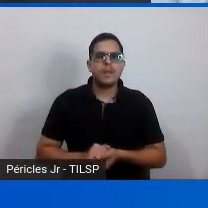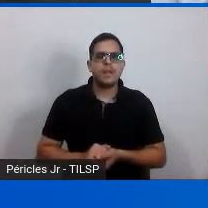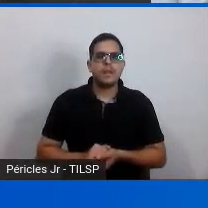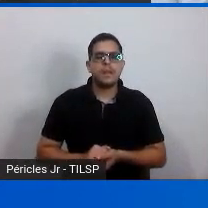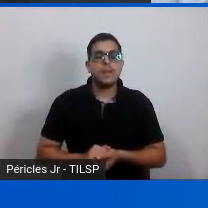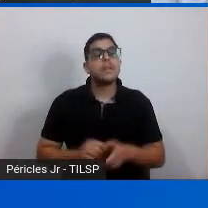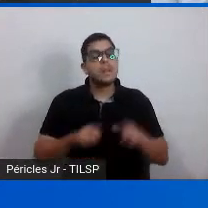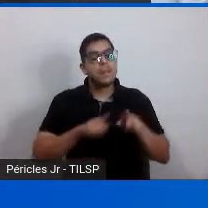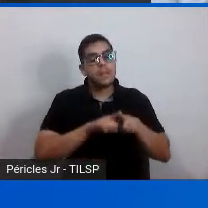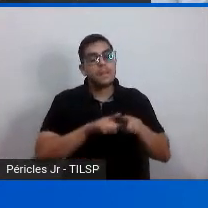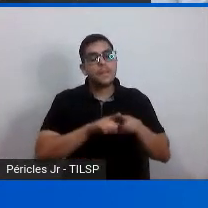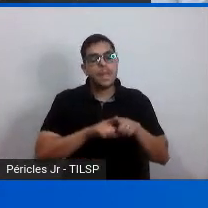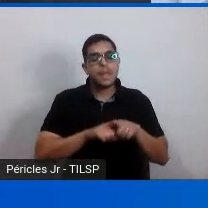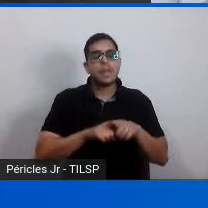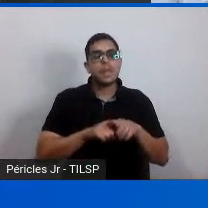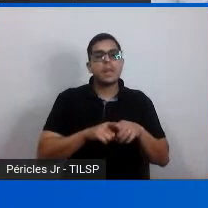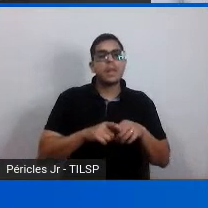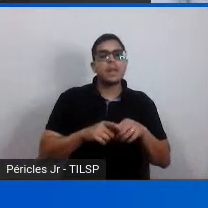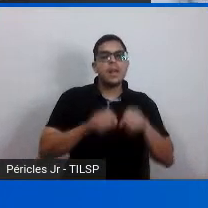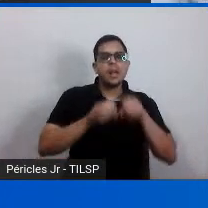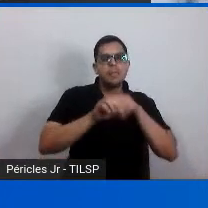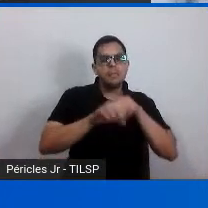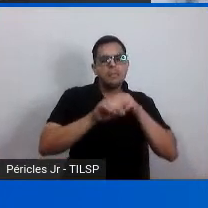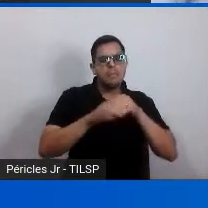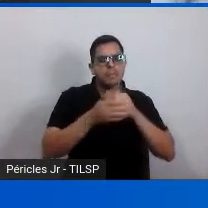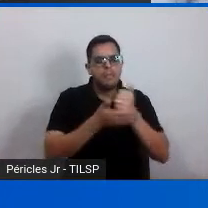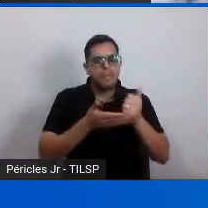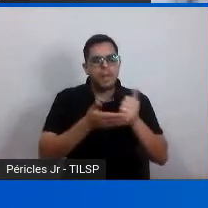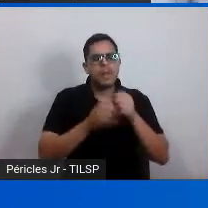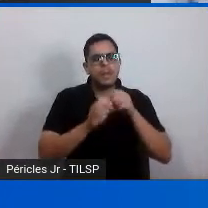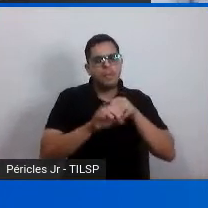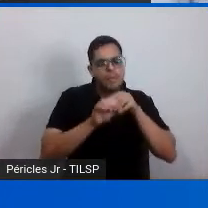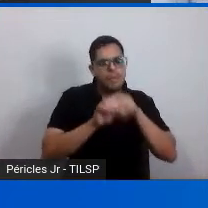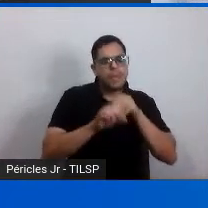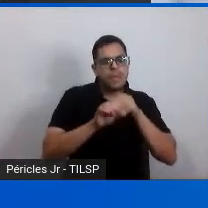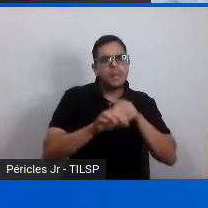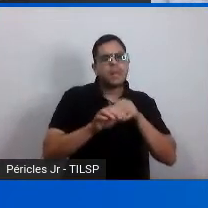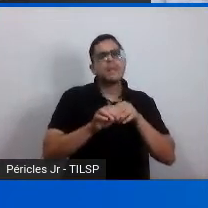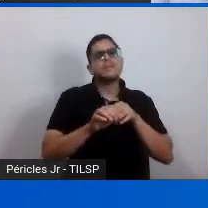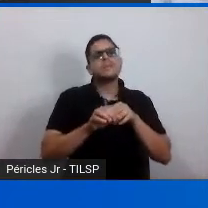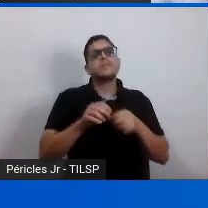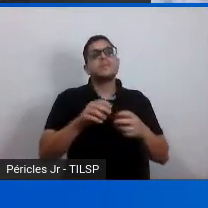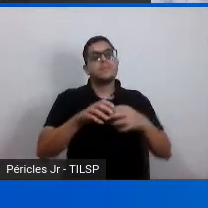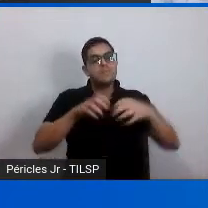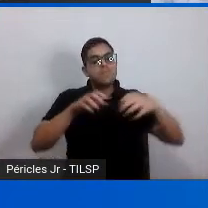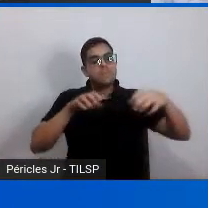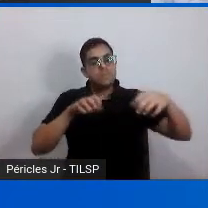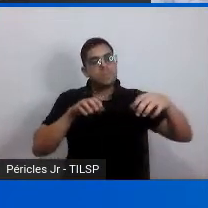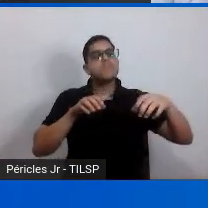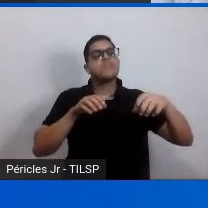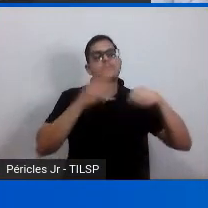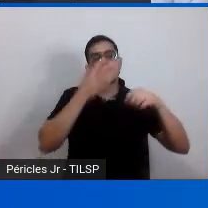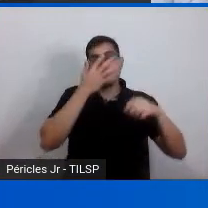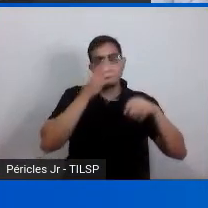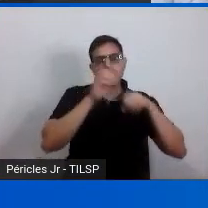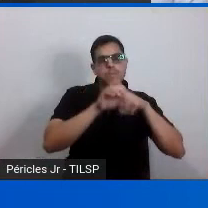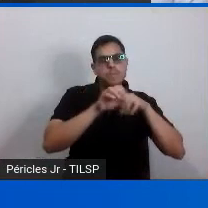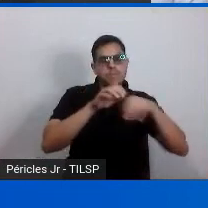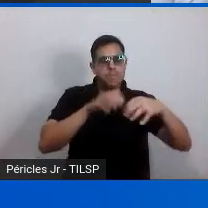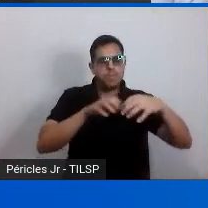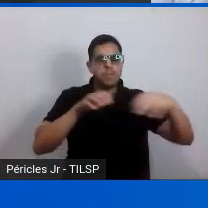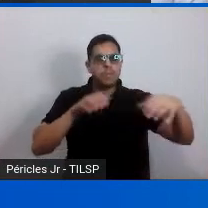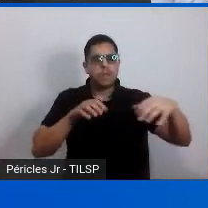digital possam contribuir para que a gente vá fazer uma discussão ao final eu trago um Case né